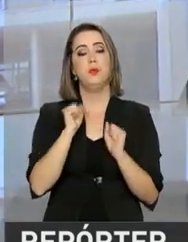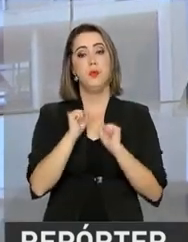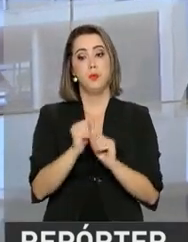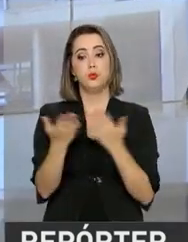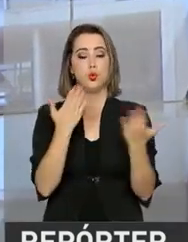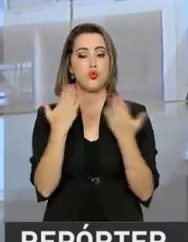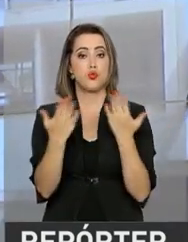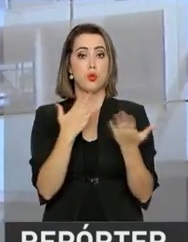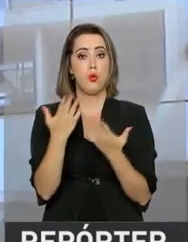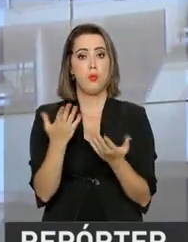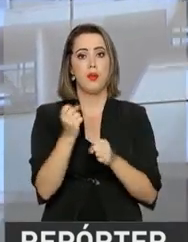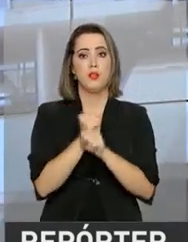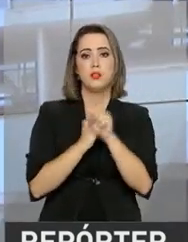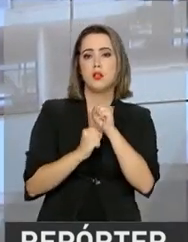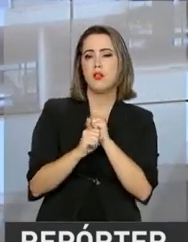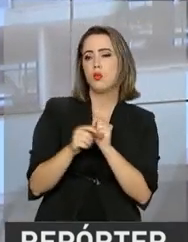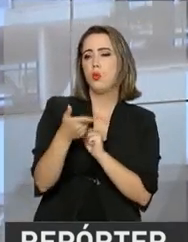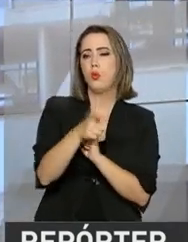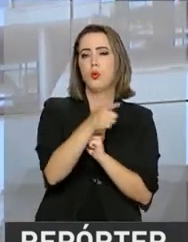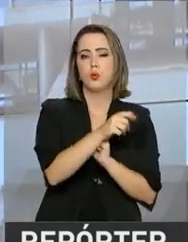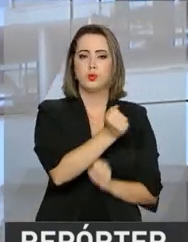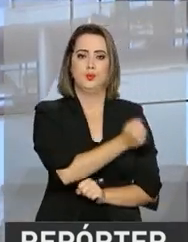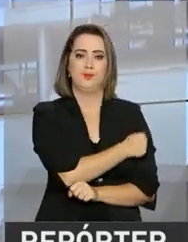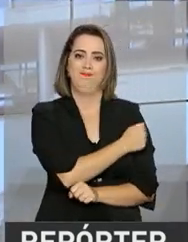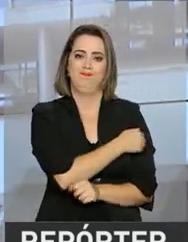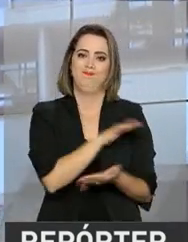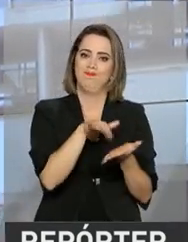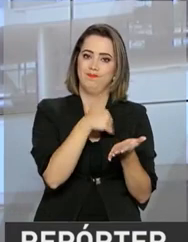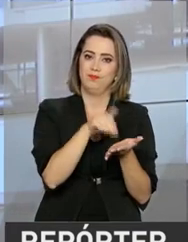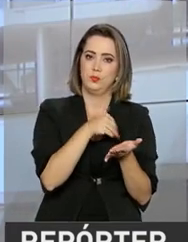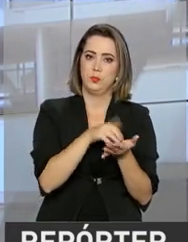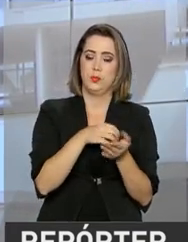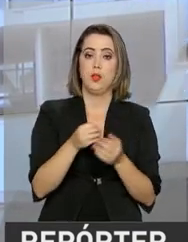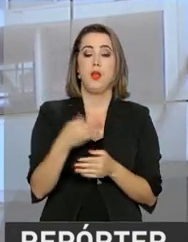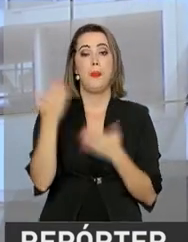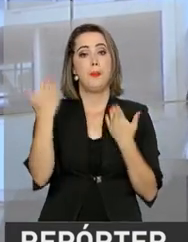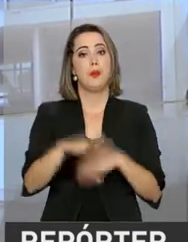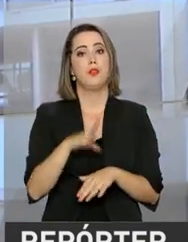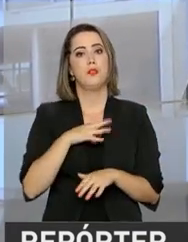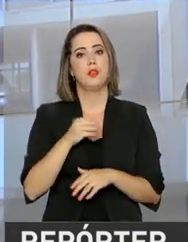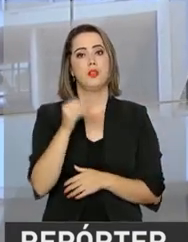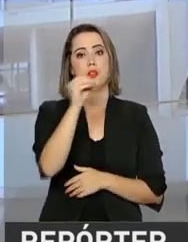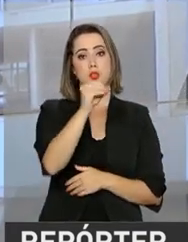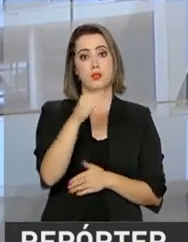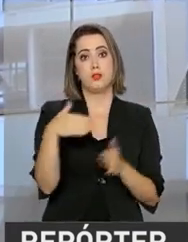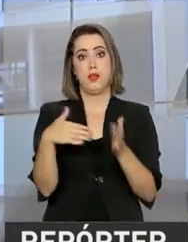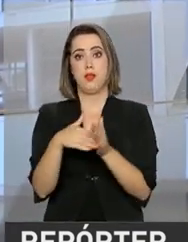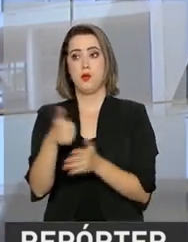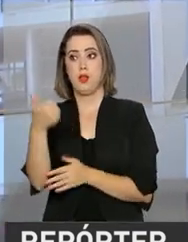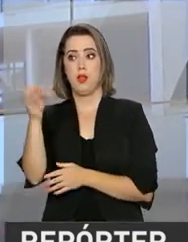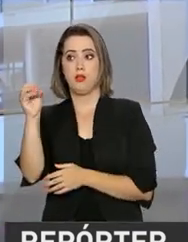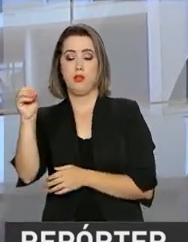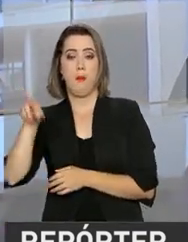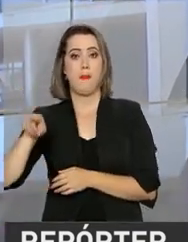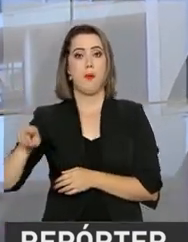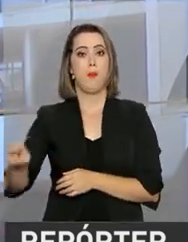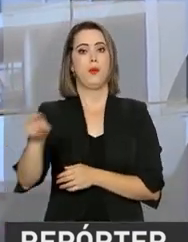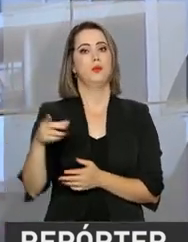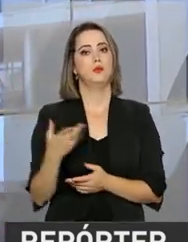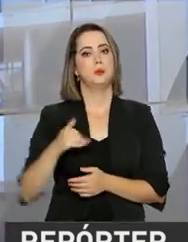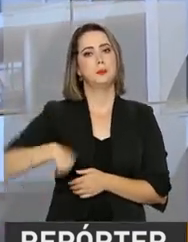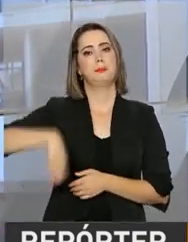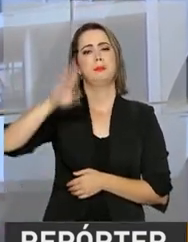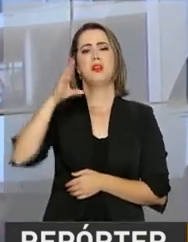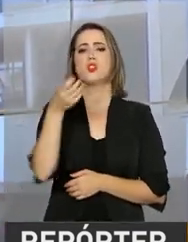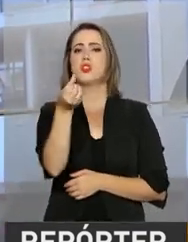desempenho com o dos outros estudantes as provas recebem notas de 0 a 1000 os mais de 6 milhões de participantes